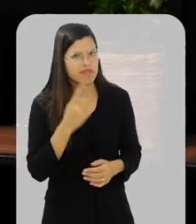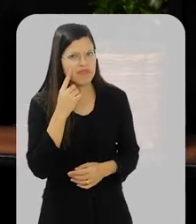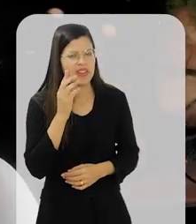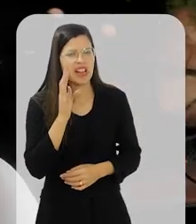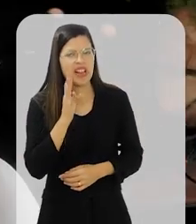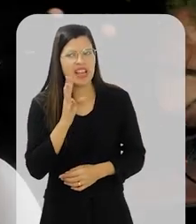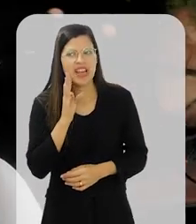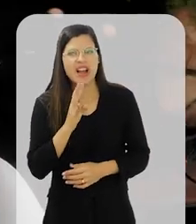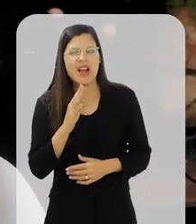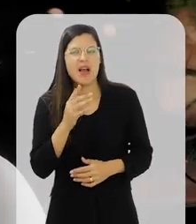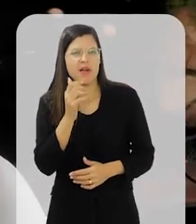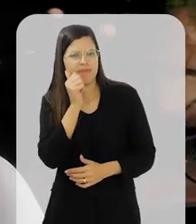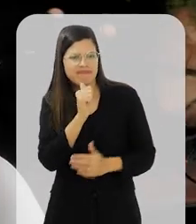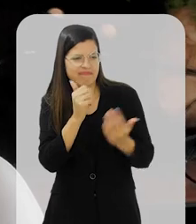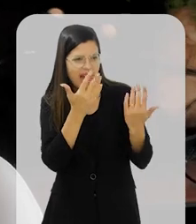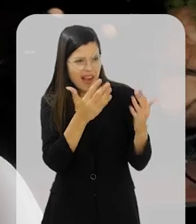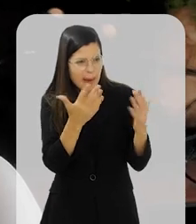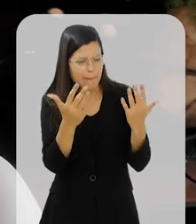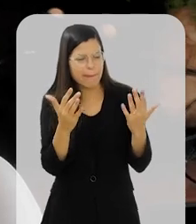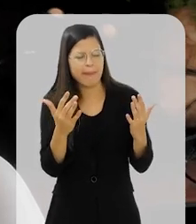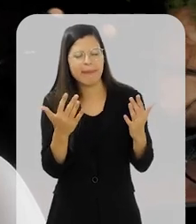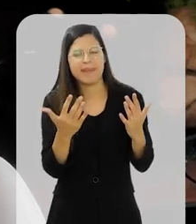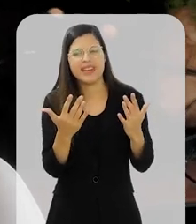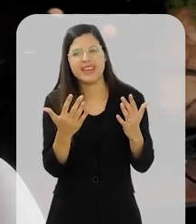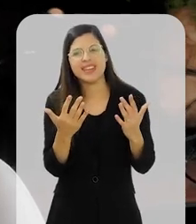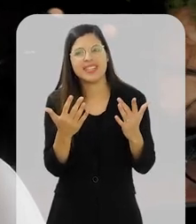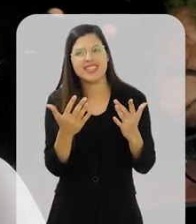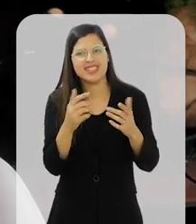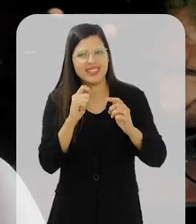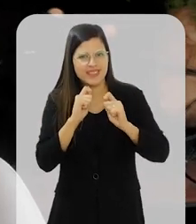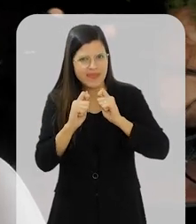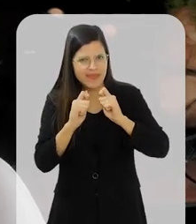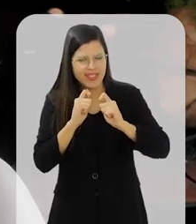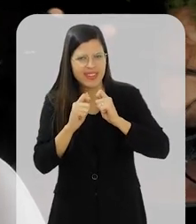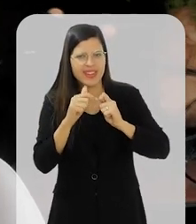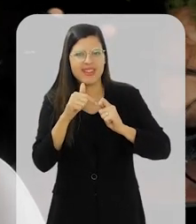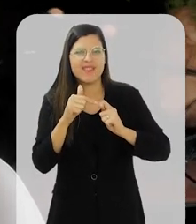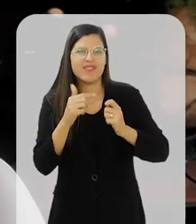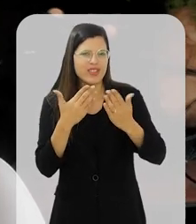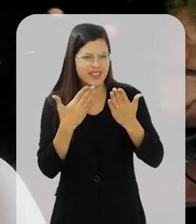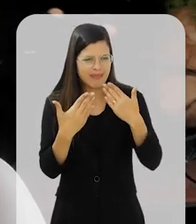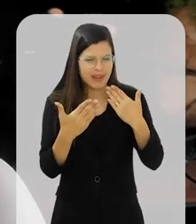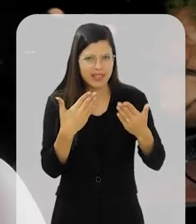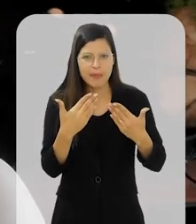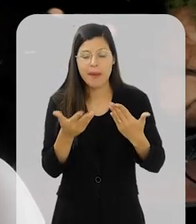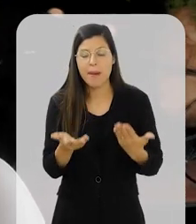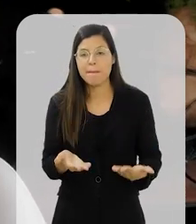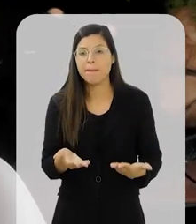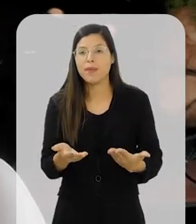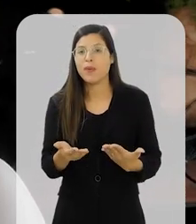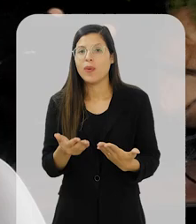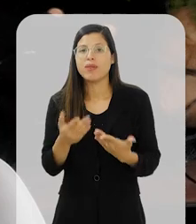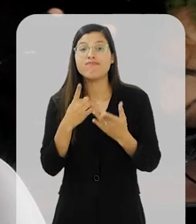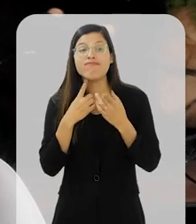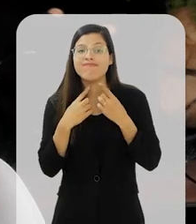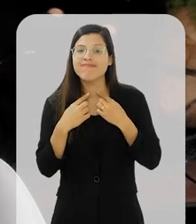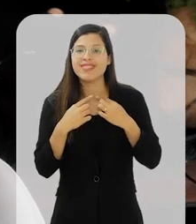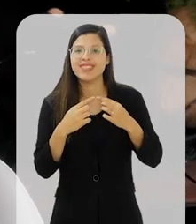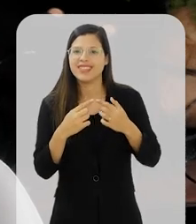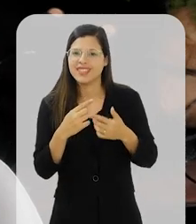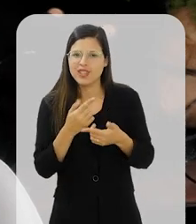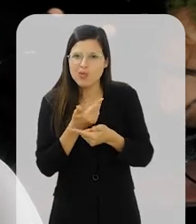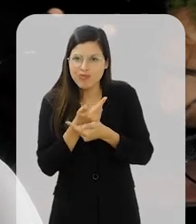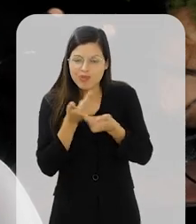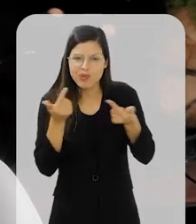Olha só, que bacana. Meninas, parabéns. Muito obrigada pela entrevista aqui, pelo papo. Desejo